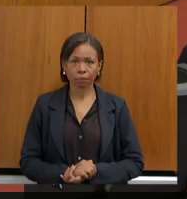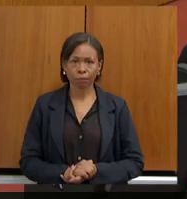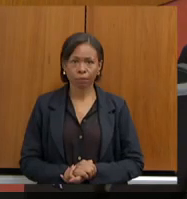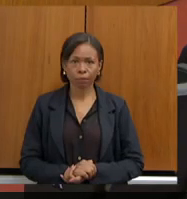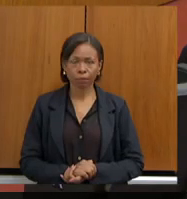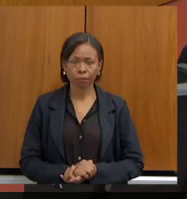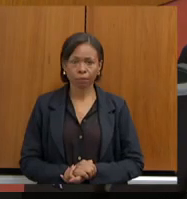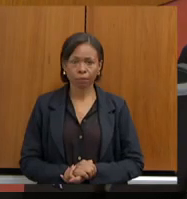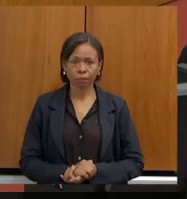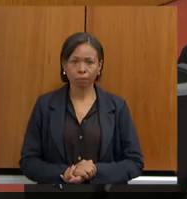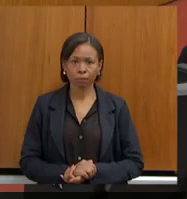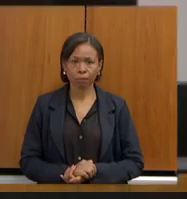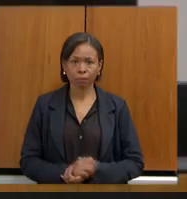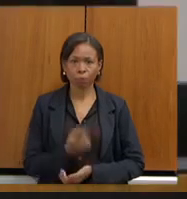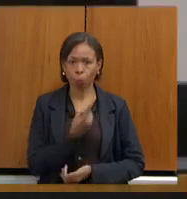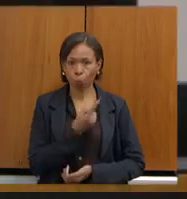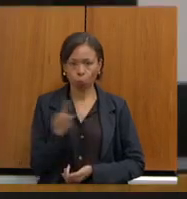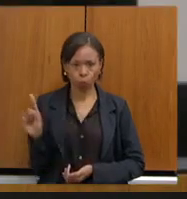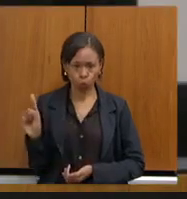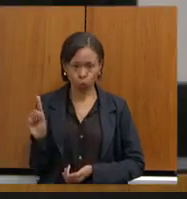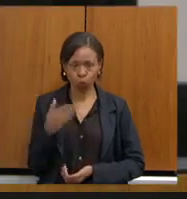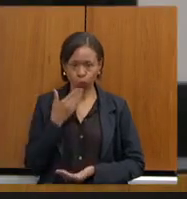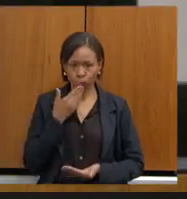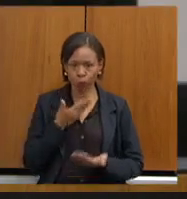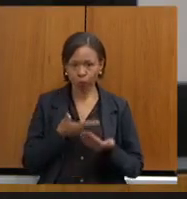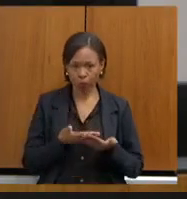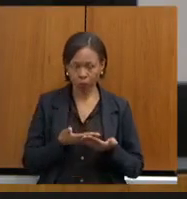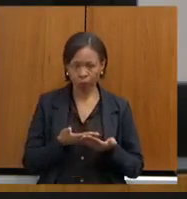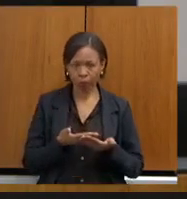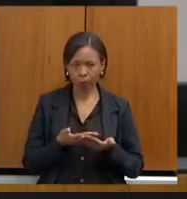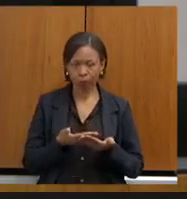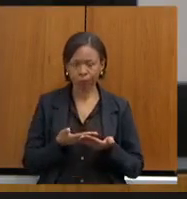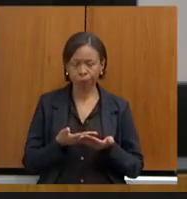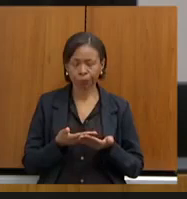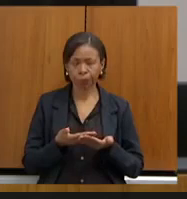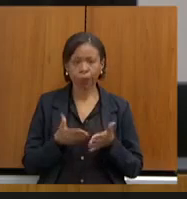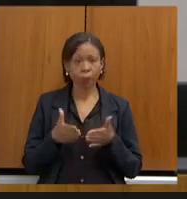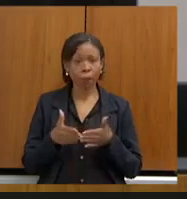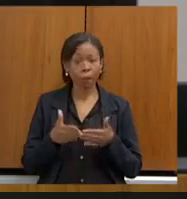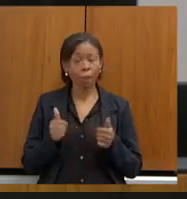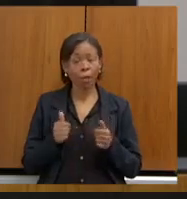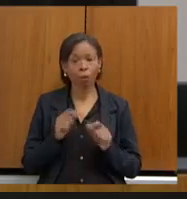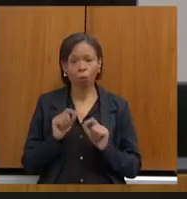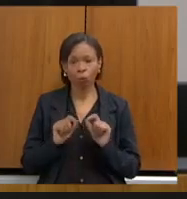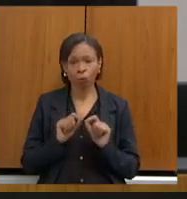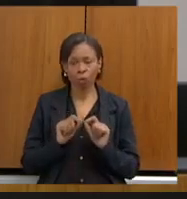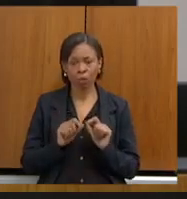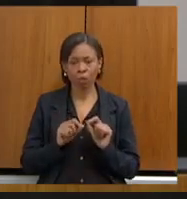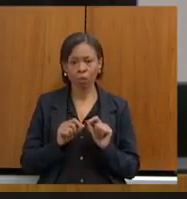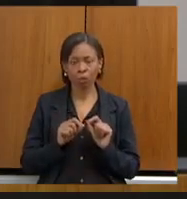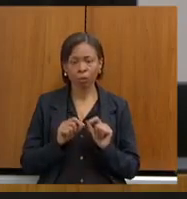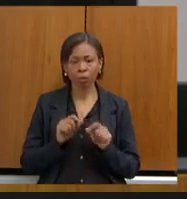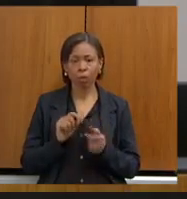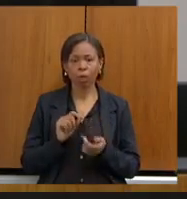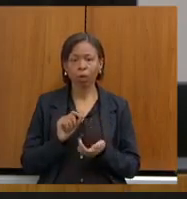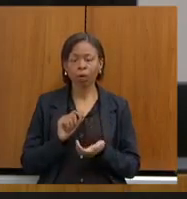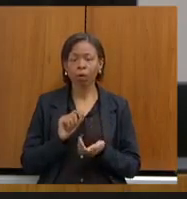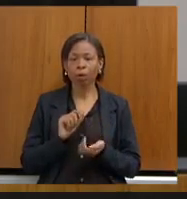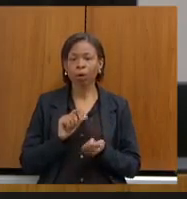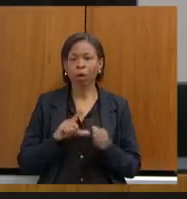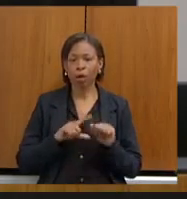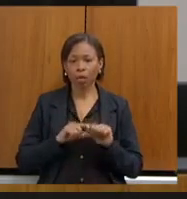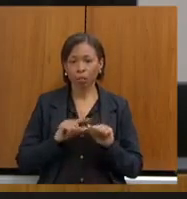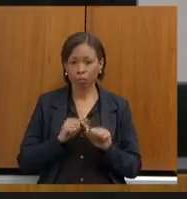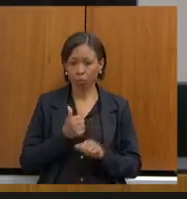bom hoje vai querer ver a Deputado João Leite Deputado que se inscreve aqui é de vossa excelência ou forma atípica de três alínea C do Regimento